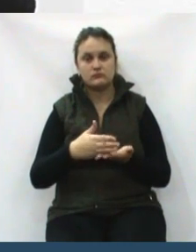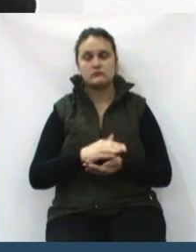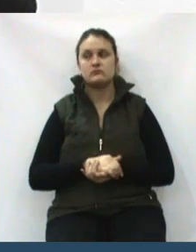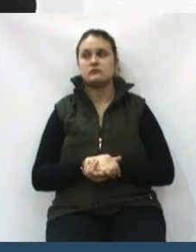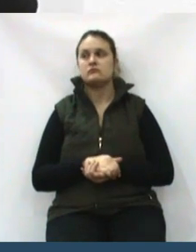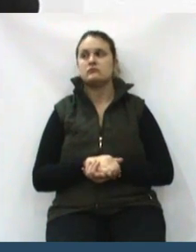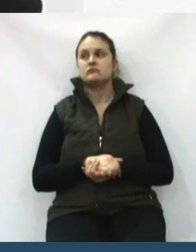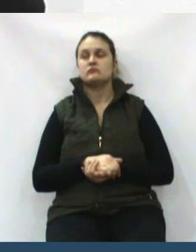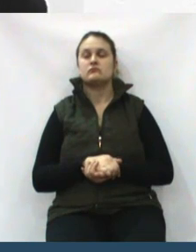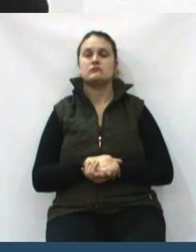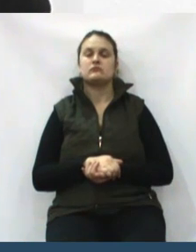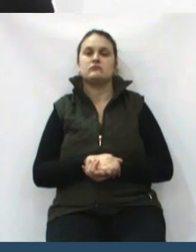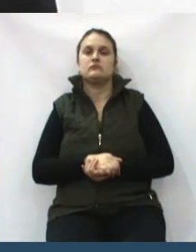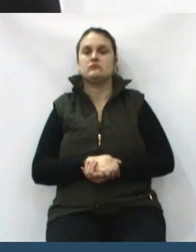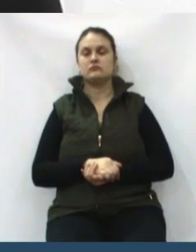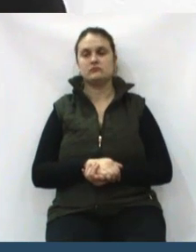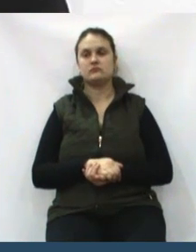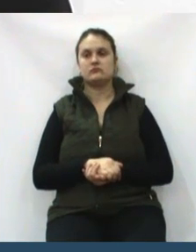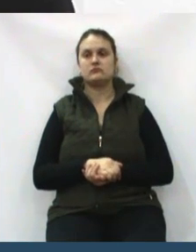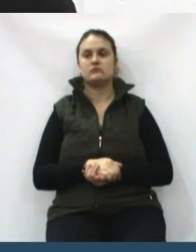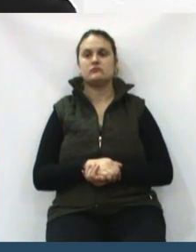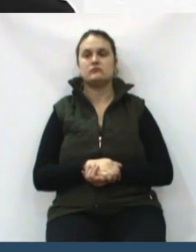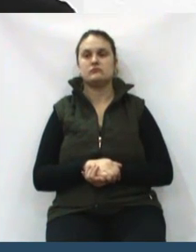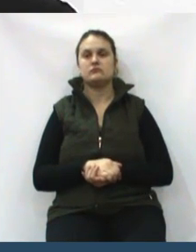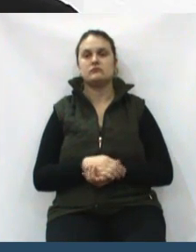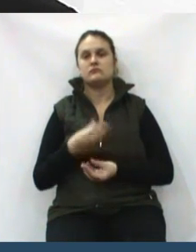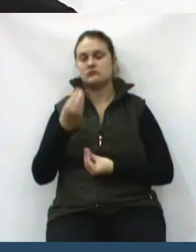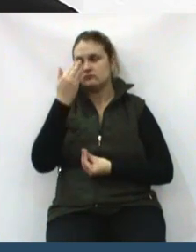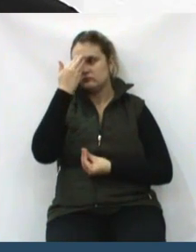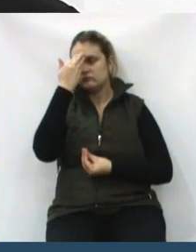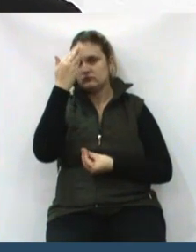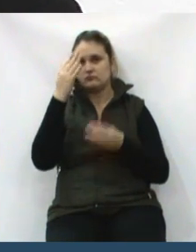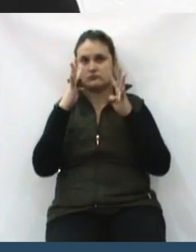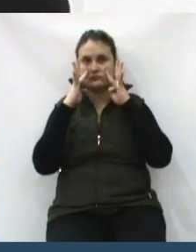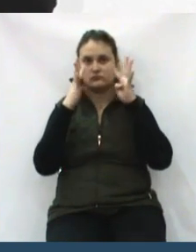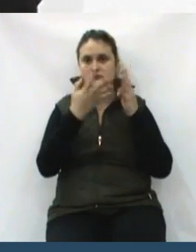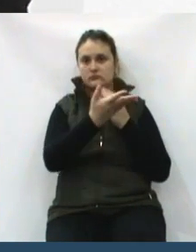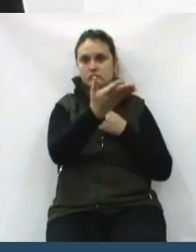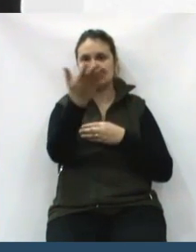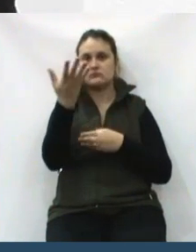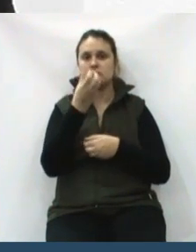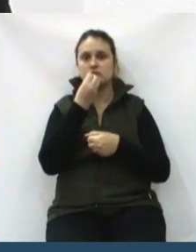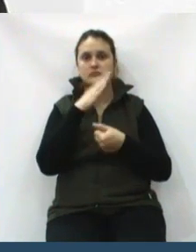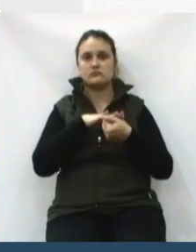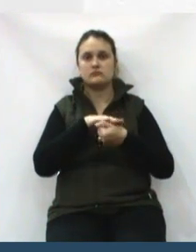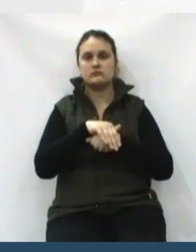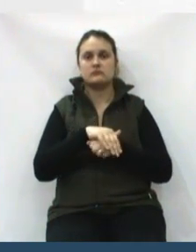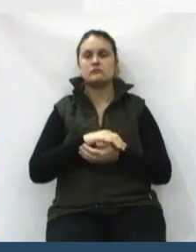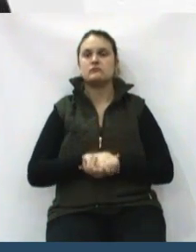inicial neste assunto. Agradeço a atenção de todos vocês e desejo uma boa noite a todos.